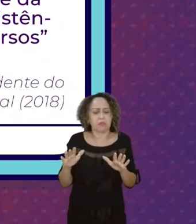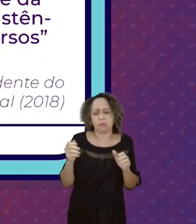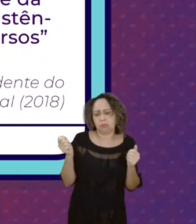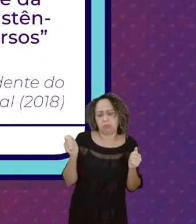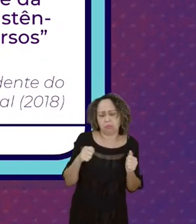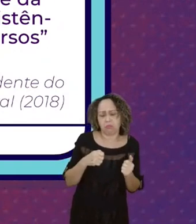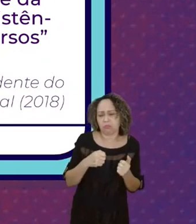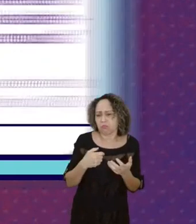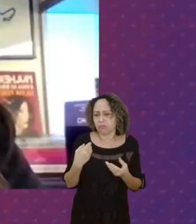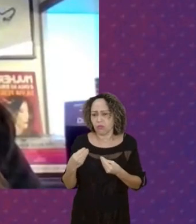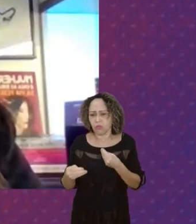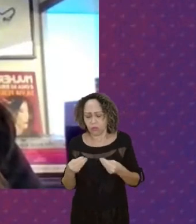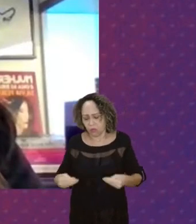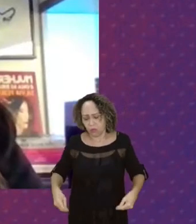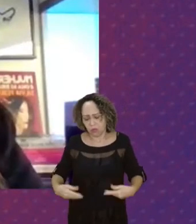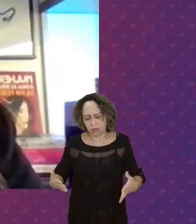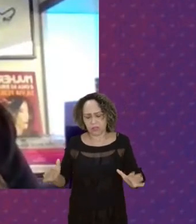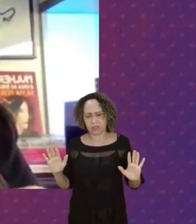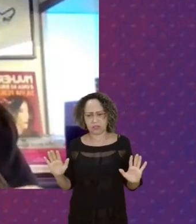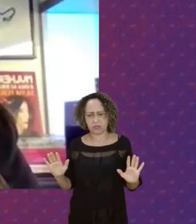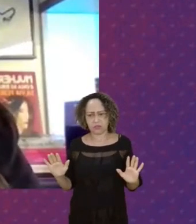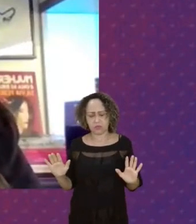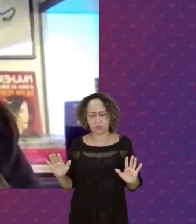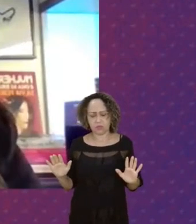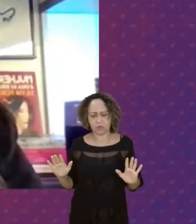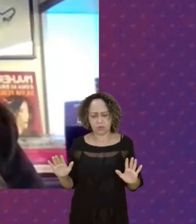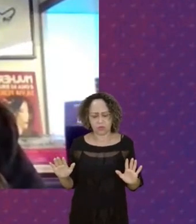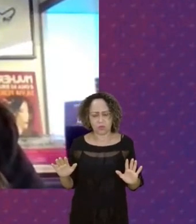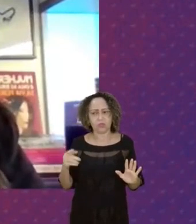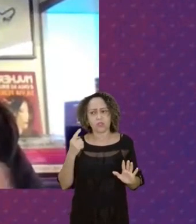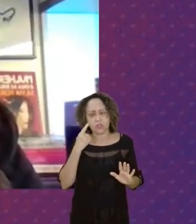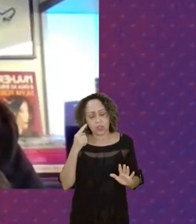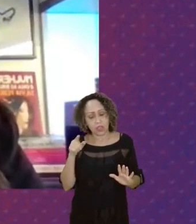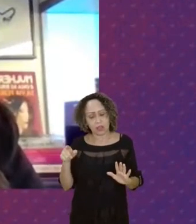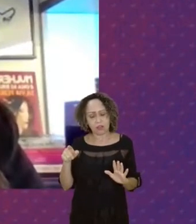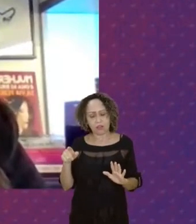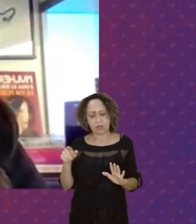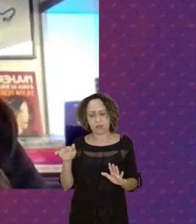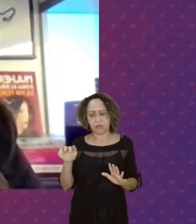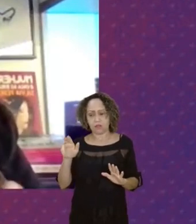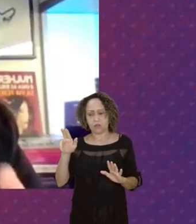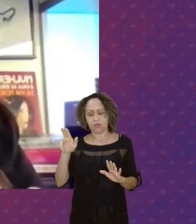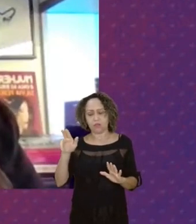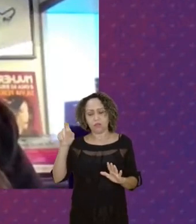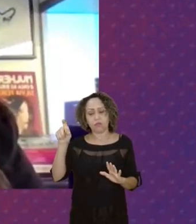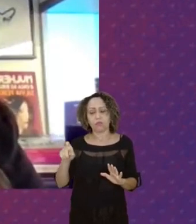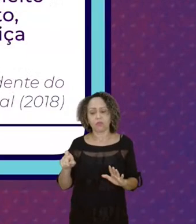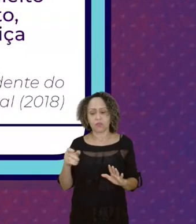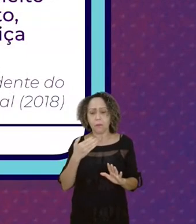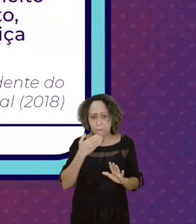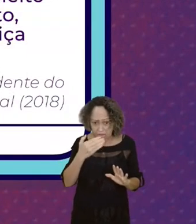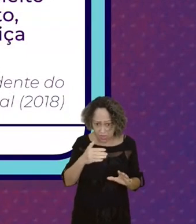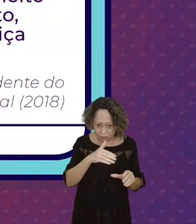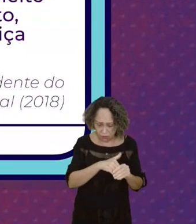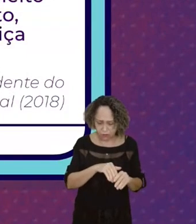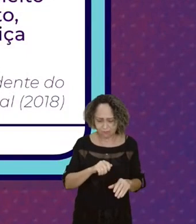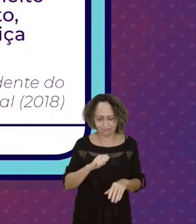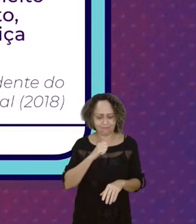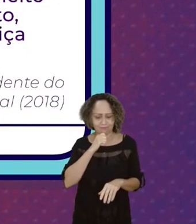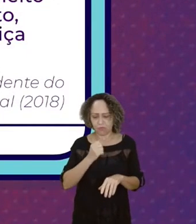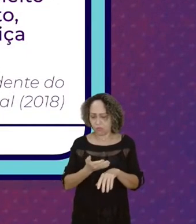existência de dispêndio de recursos, tá? Então, pedido explícito de votos, não pode. Outro ponto, os